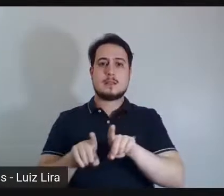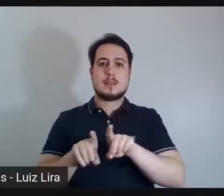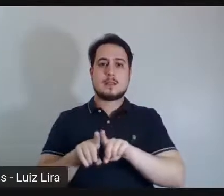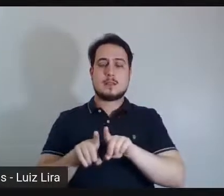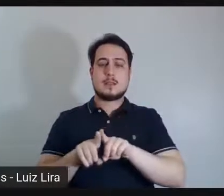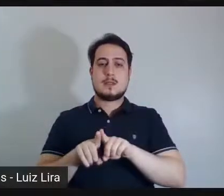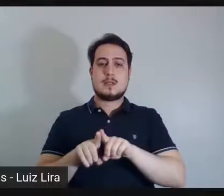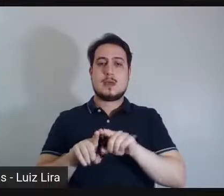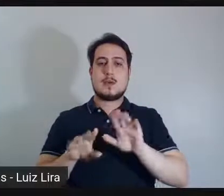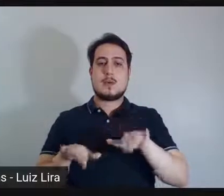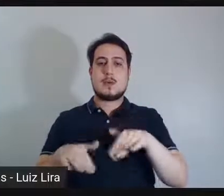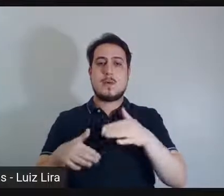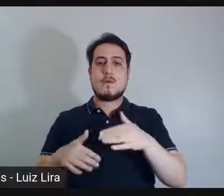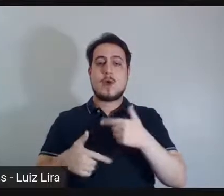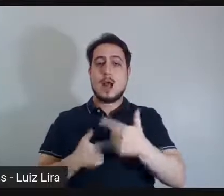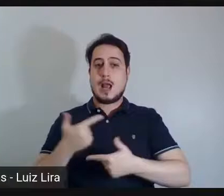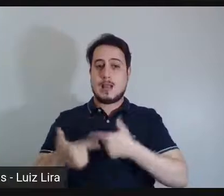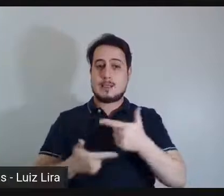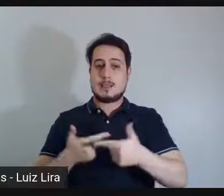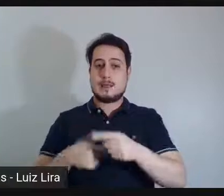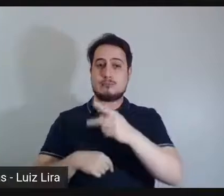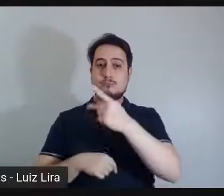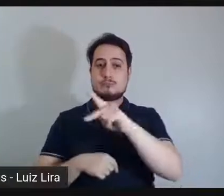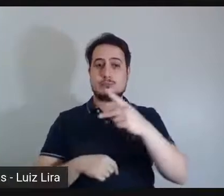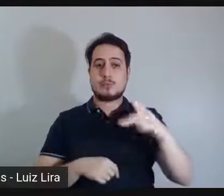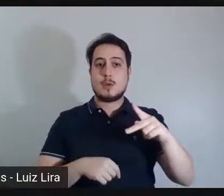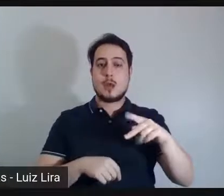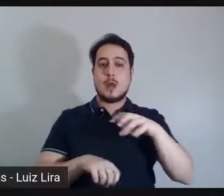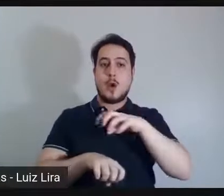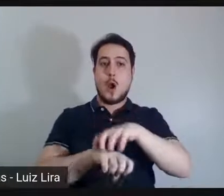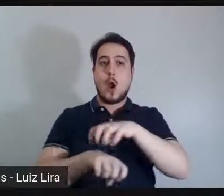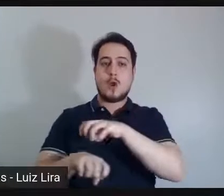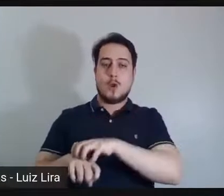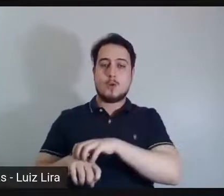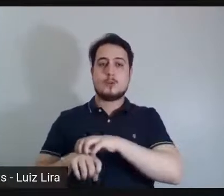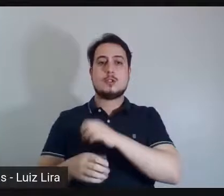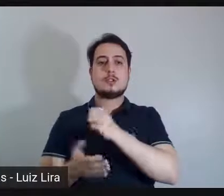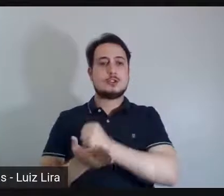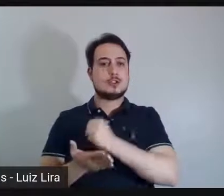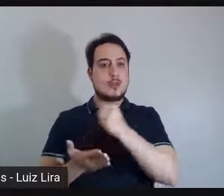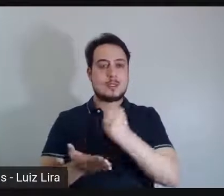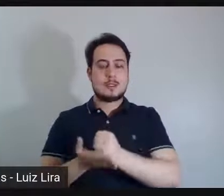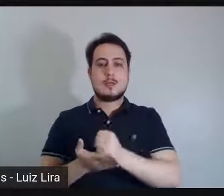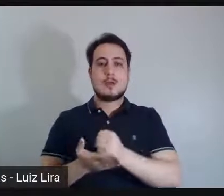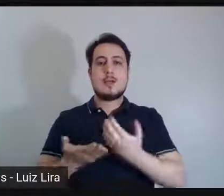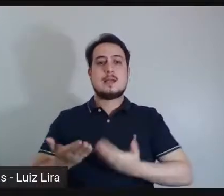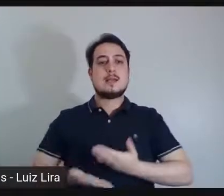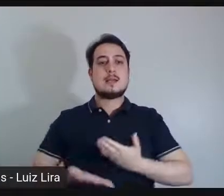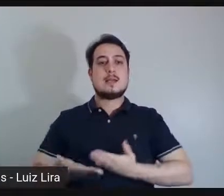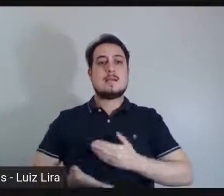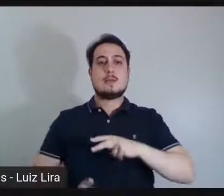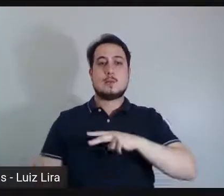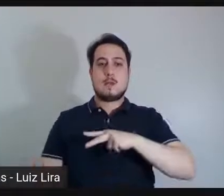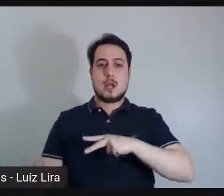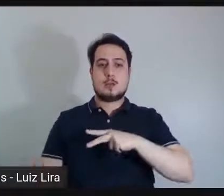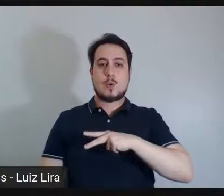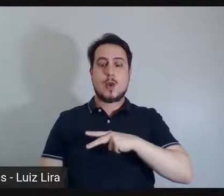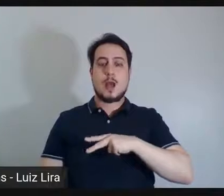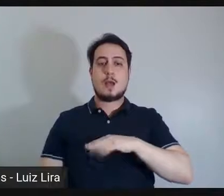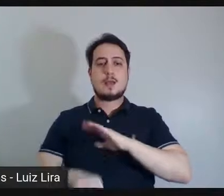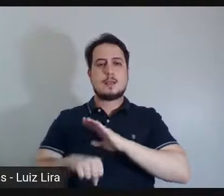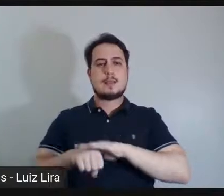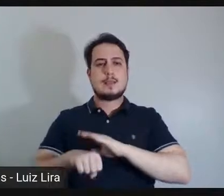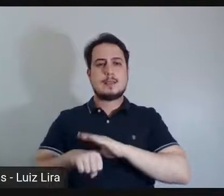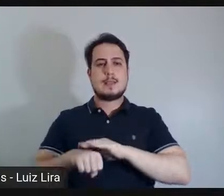órgãos nesse contexto de contratação, especialmente em serviços terceirizados, nesse período